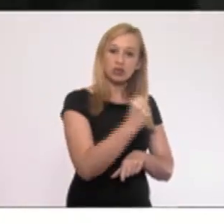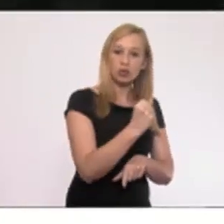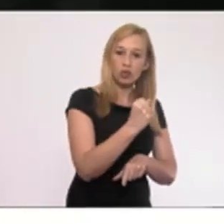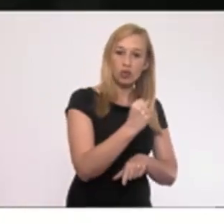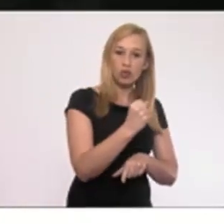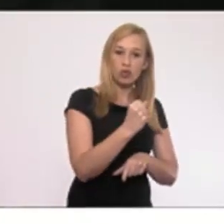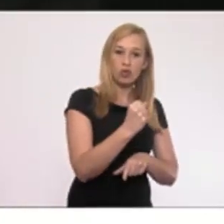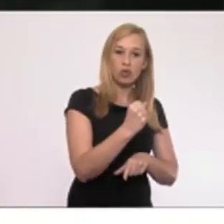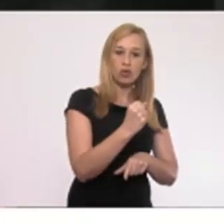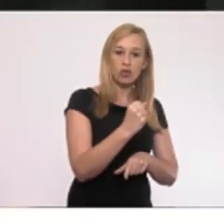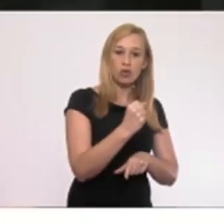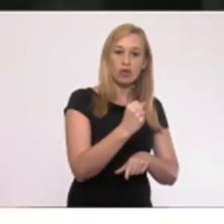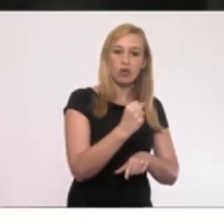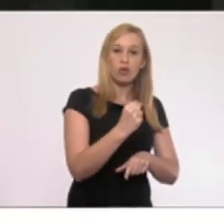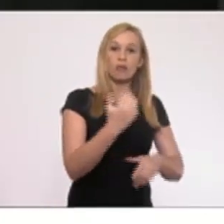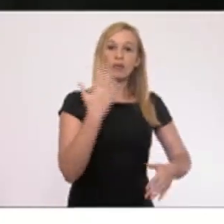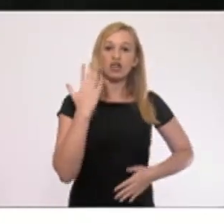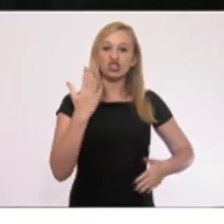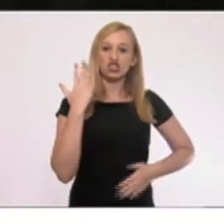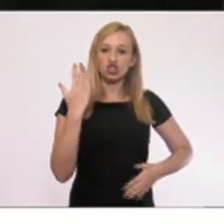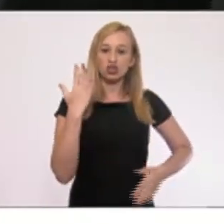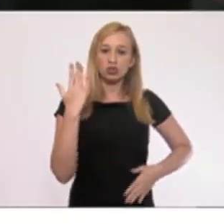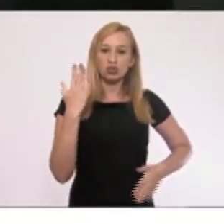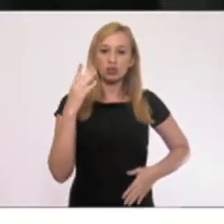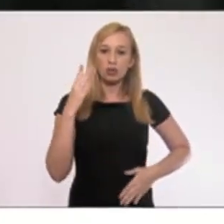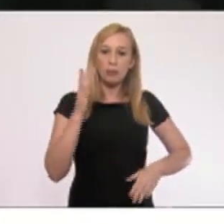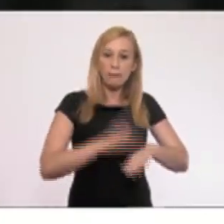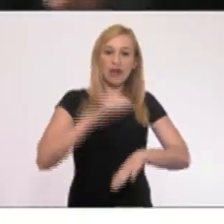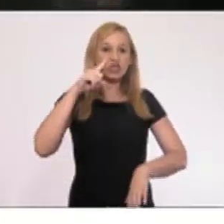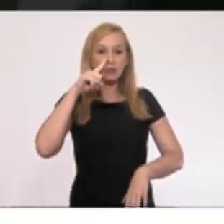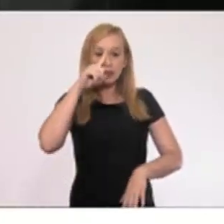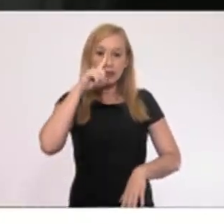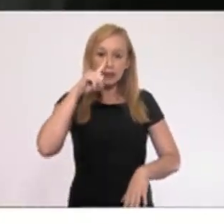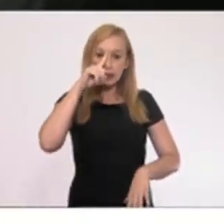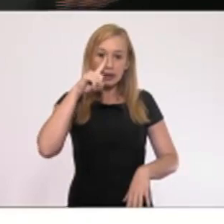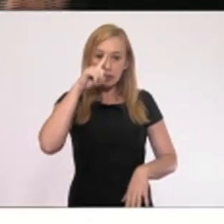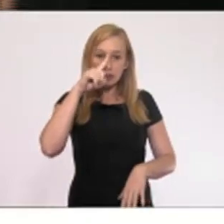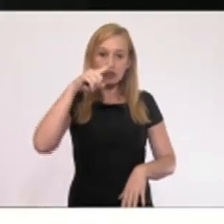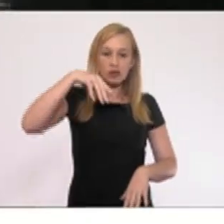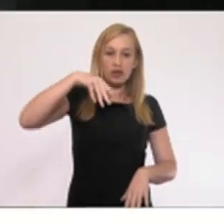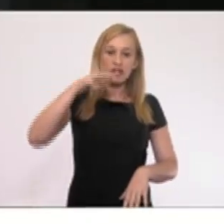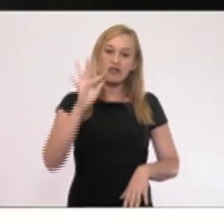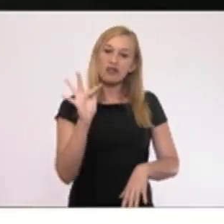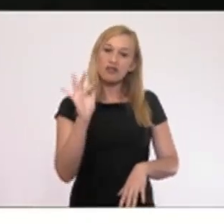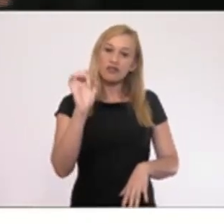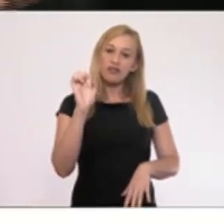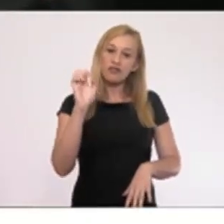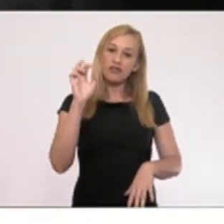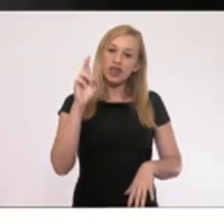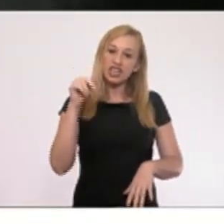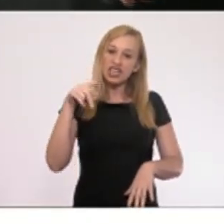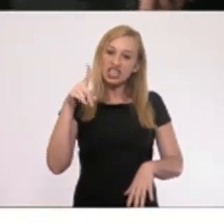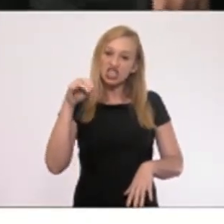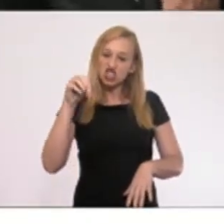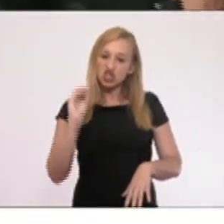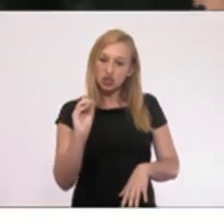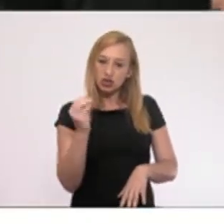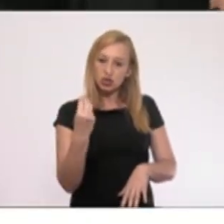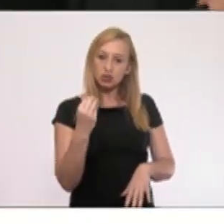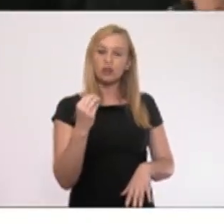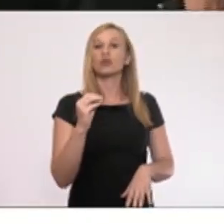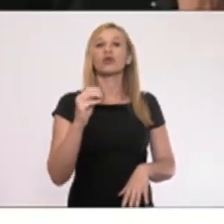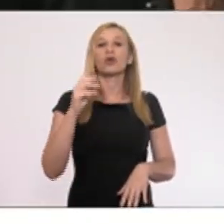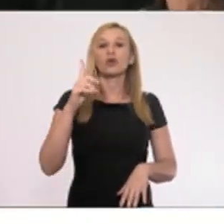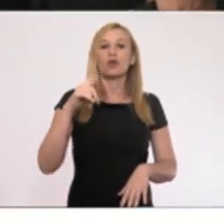do país. Maiores traficantes do país, Fernandinho Guarabu, uma pessoa que é traficante há mais de 10